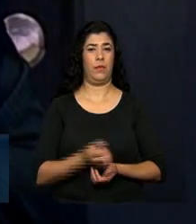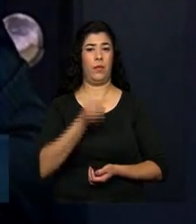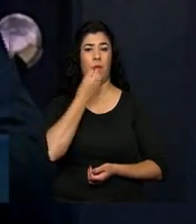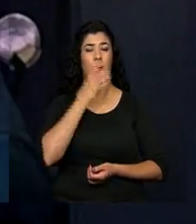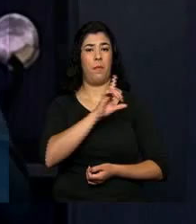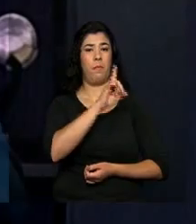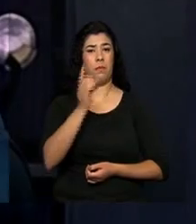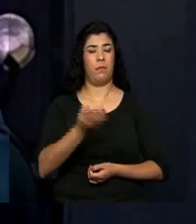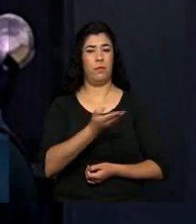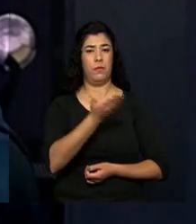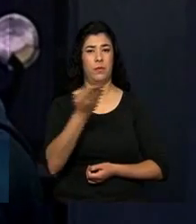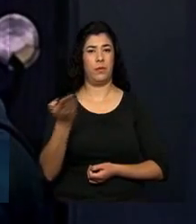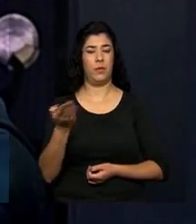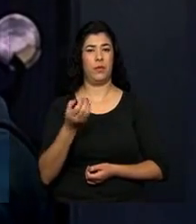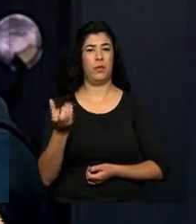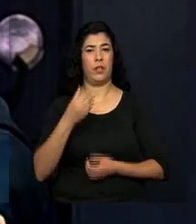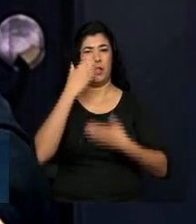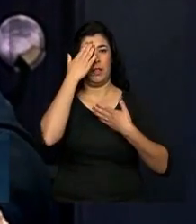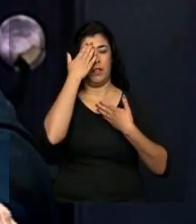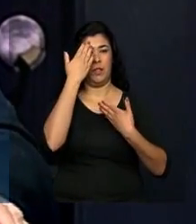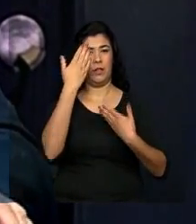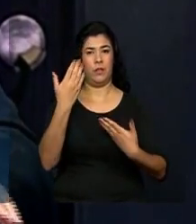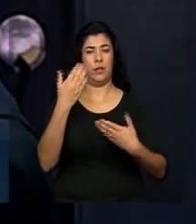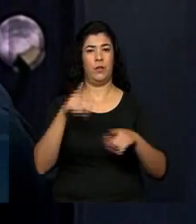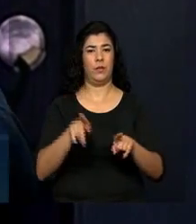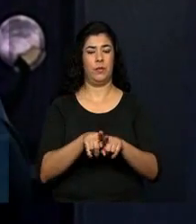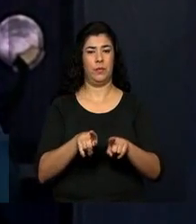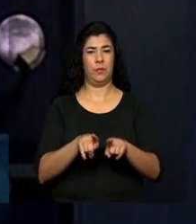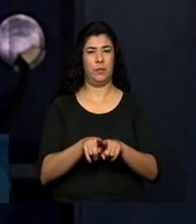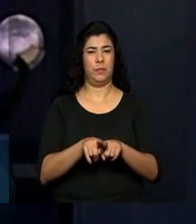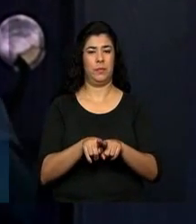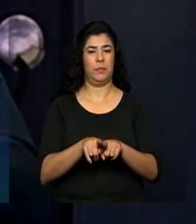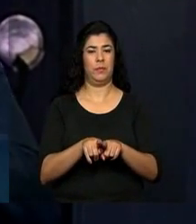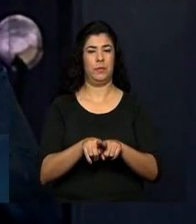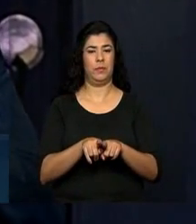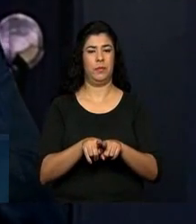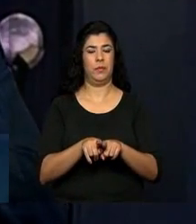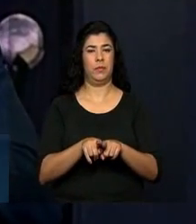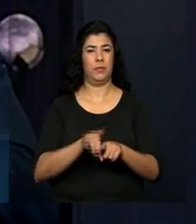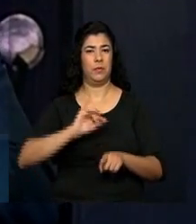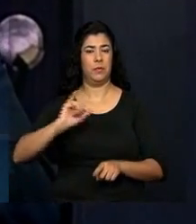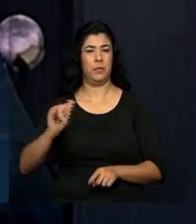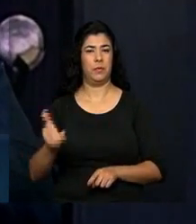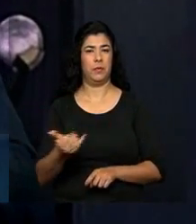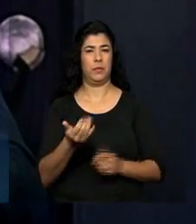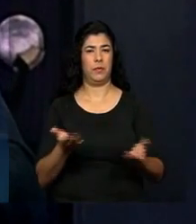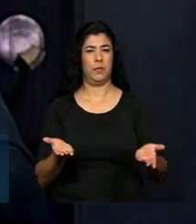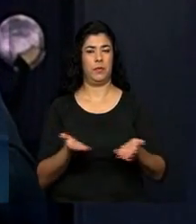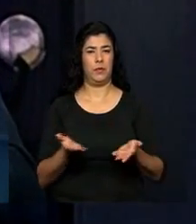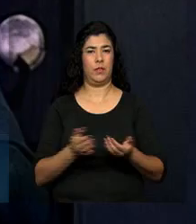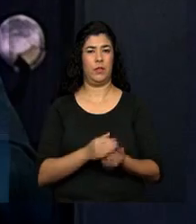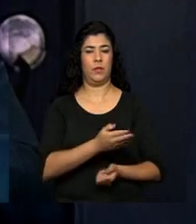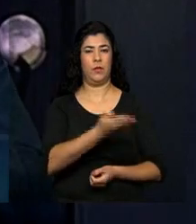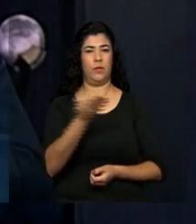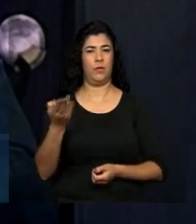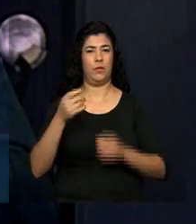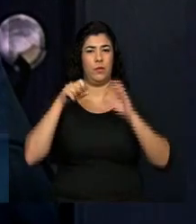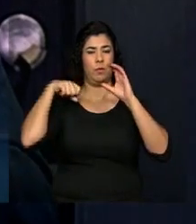queria fazer um agradecimento a todos a oportunidade aí aos